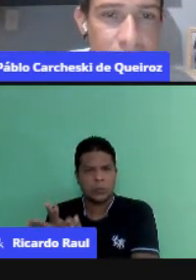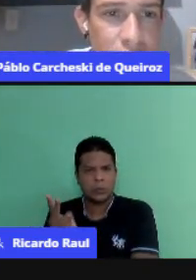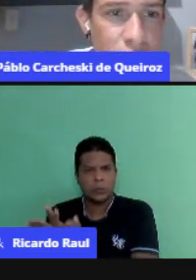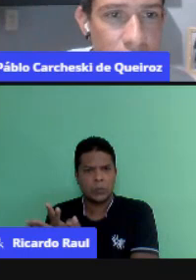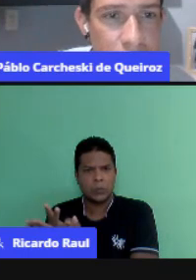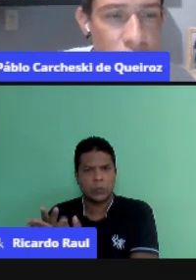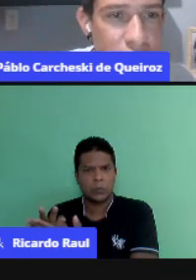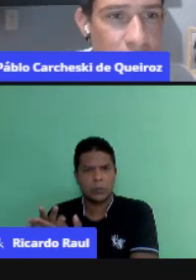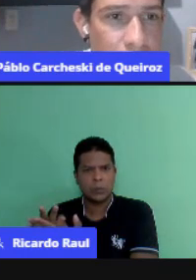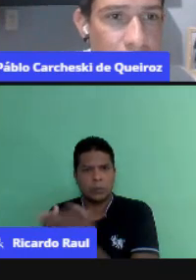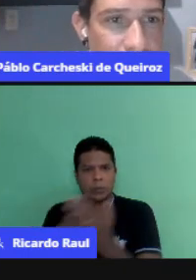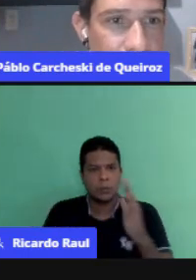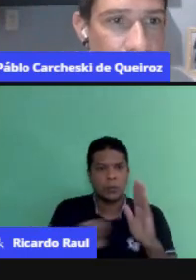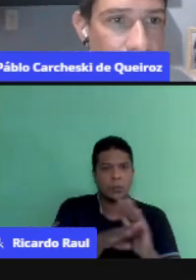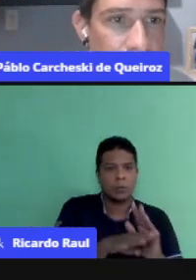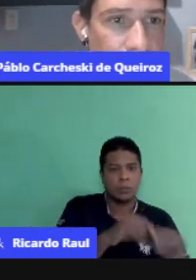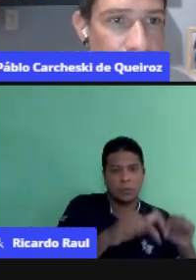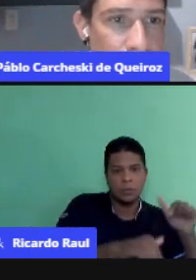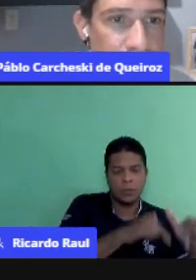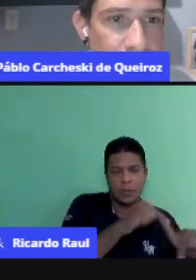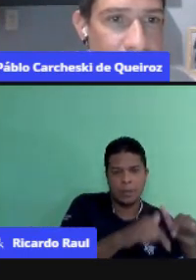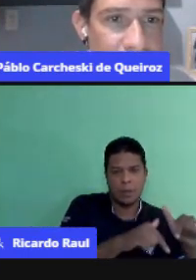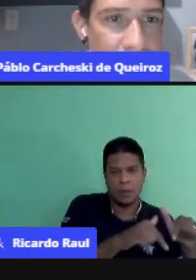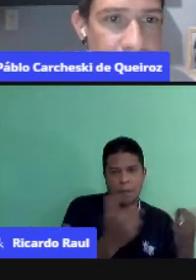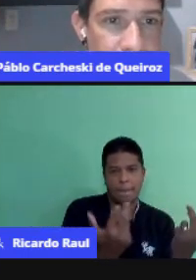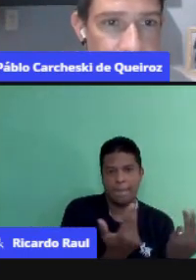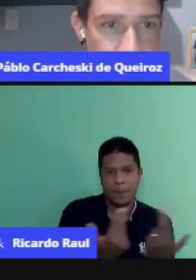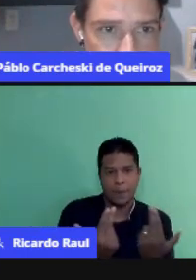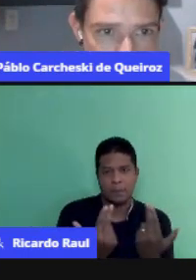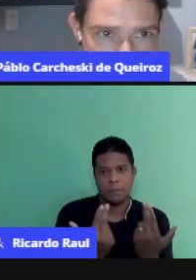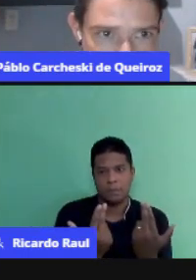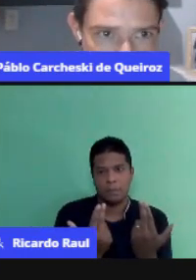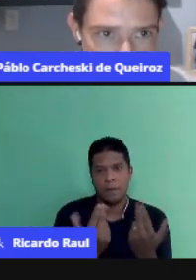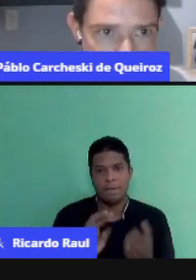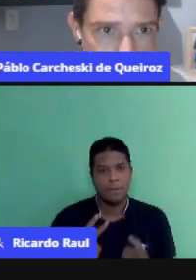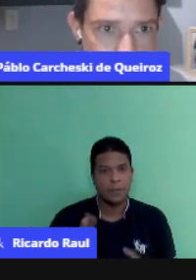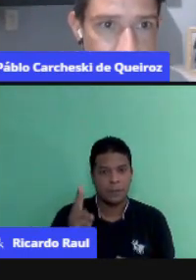né? Então, daí, gostaria que passasse a próxima imagem aí.